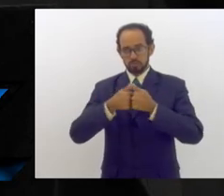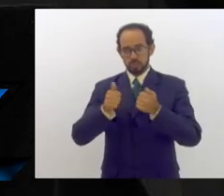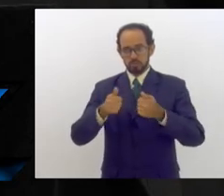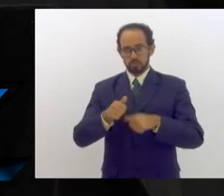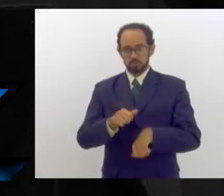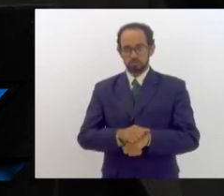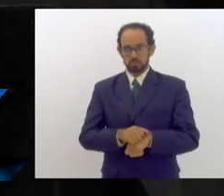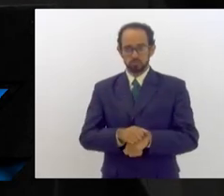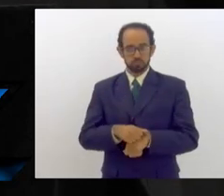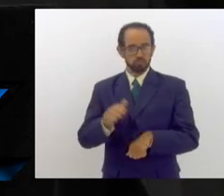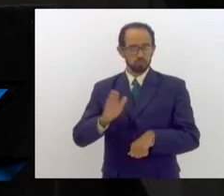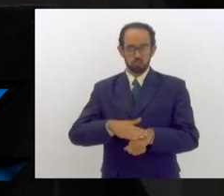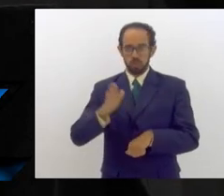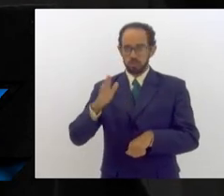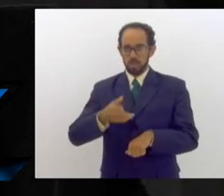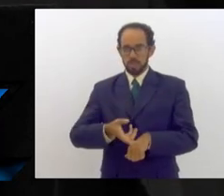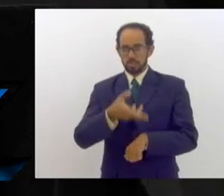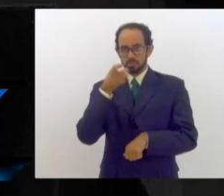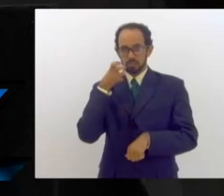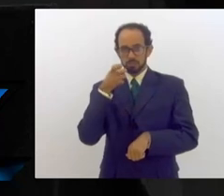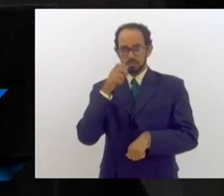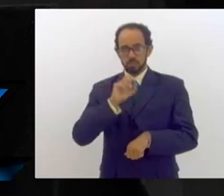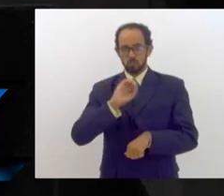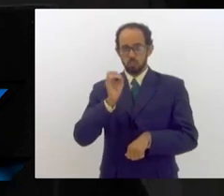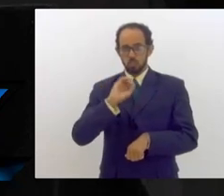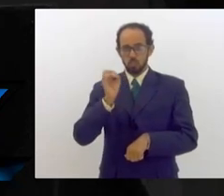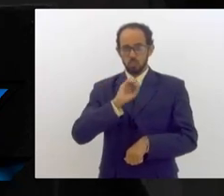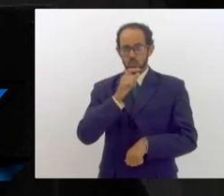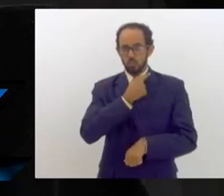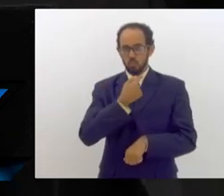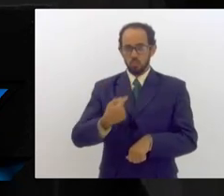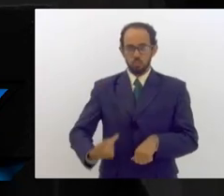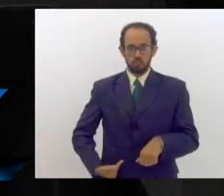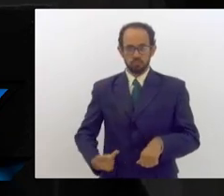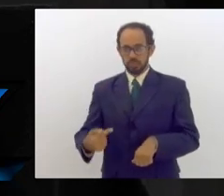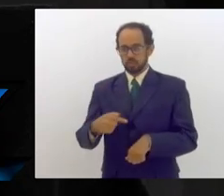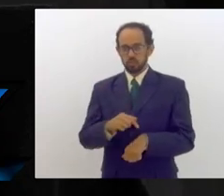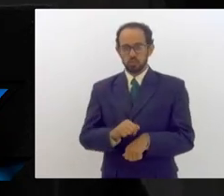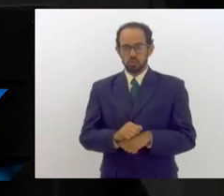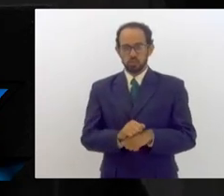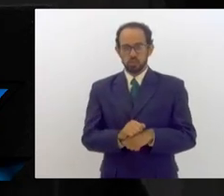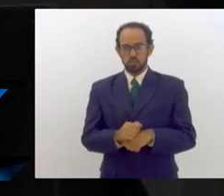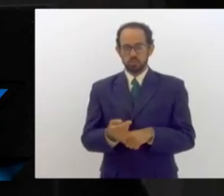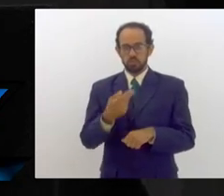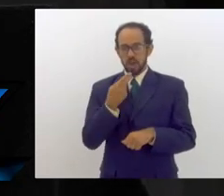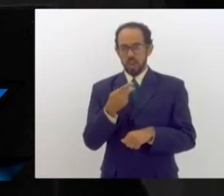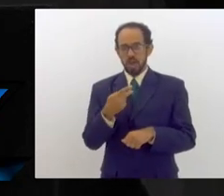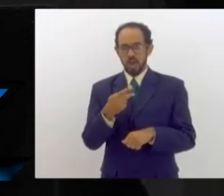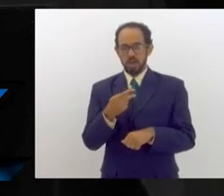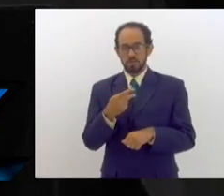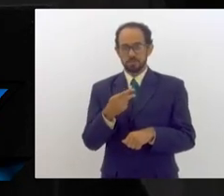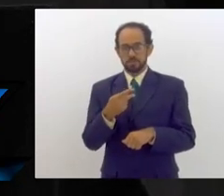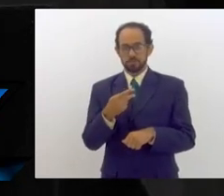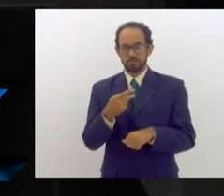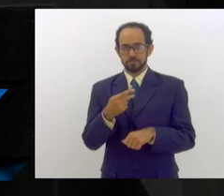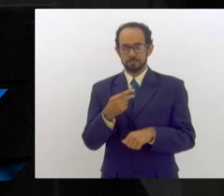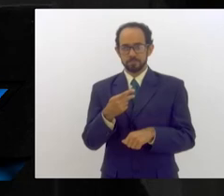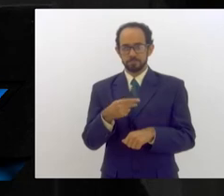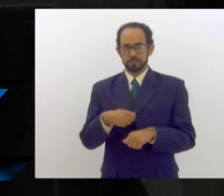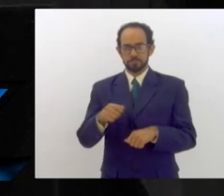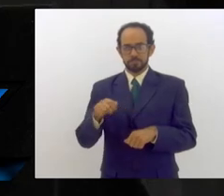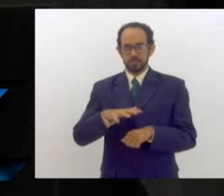eu nunca mais ouvi nenhum governante nem o governador atual dizer que a região